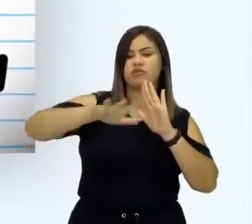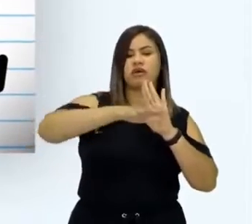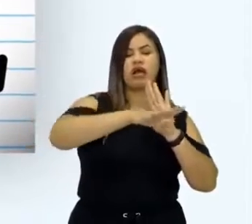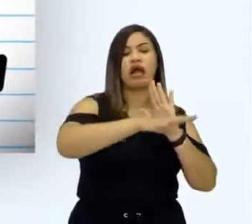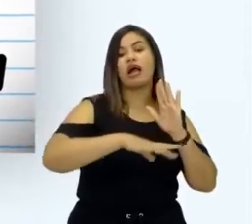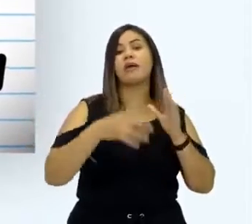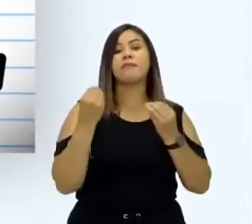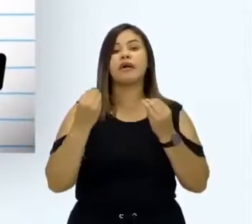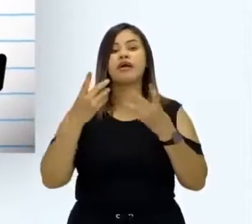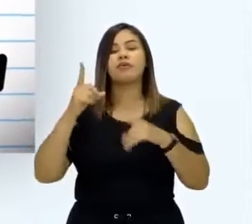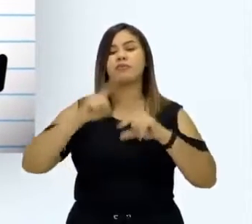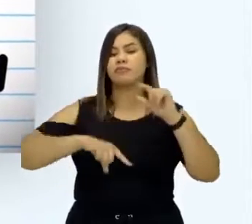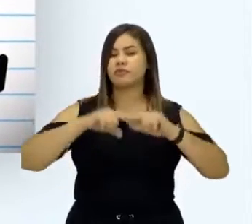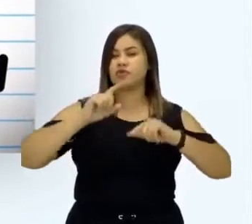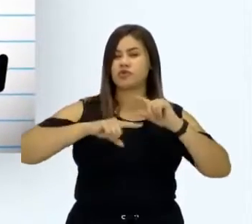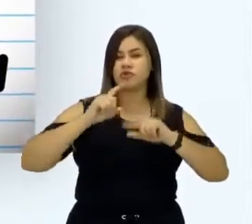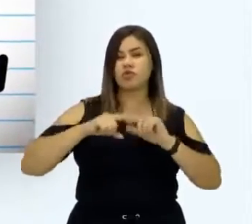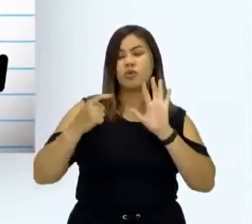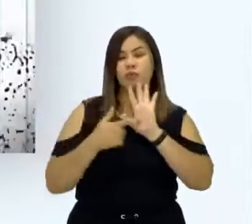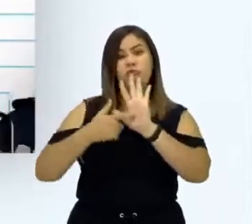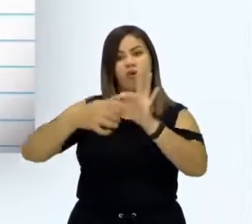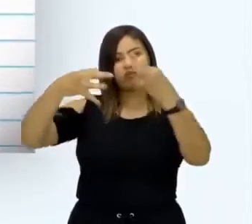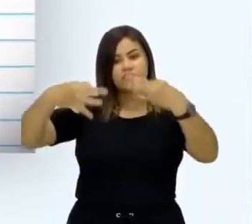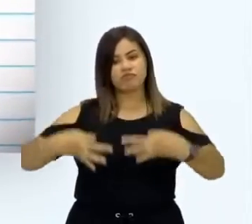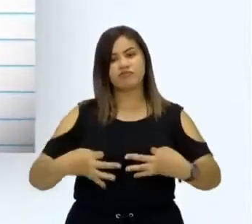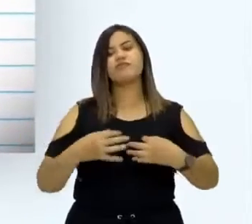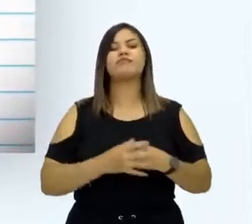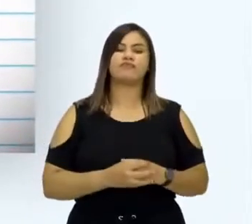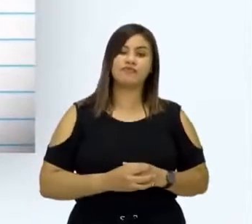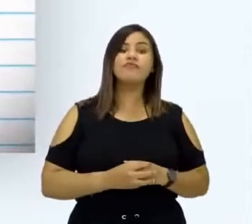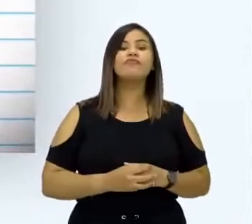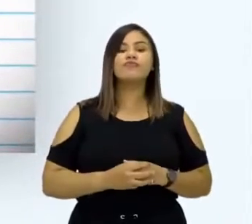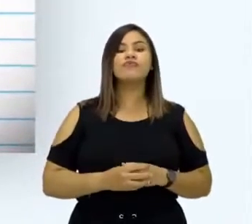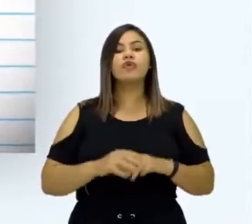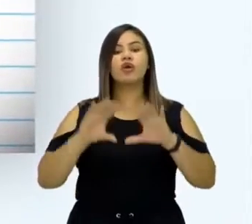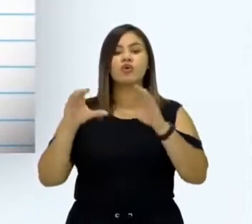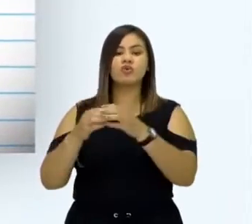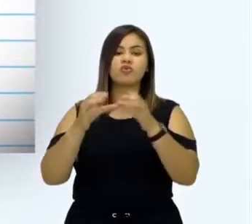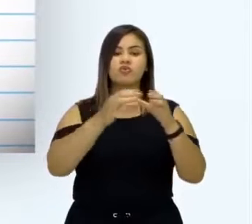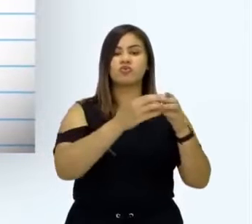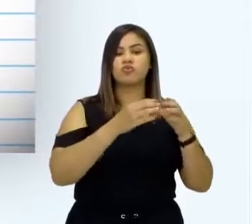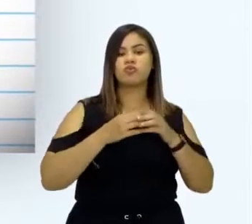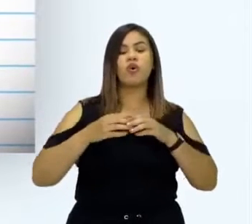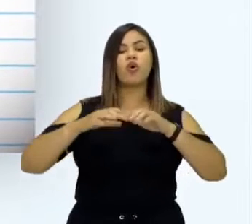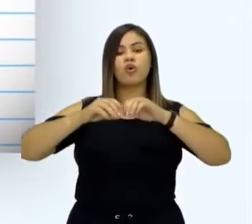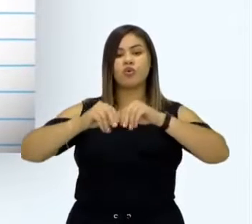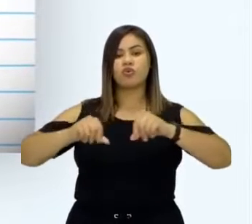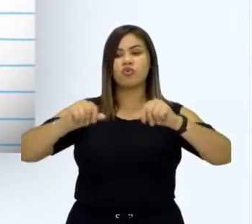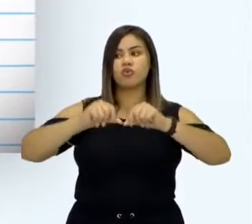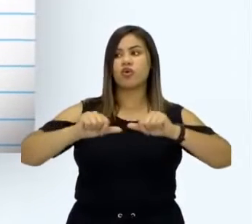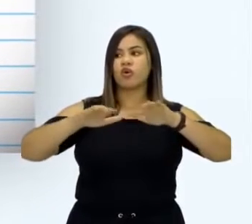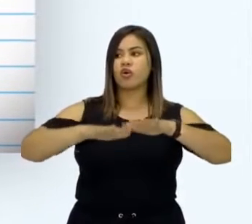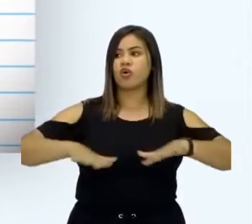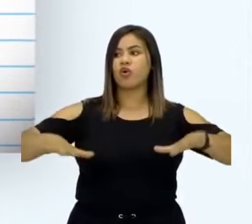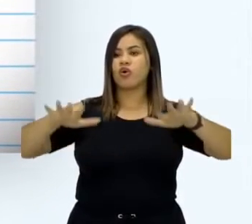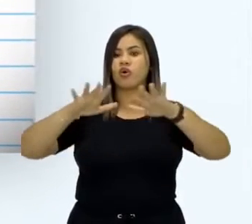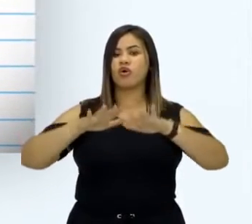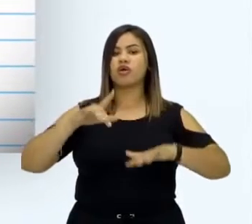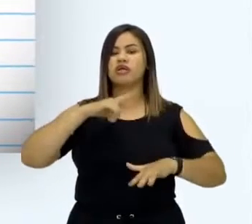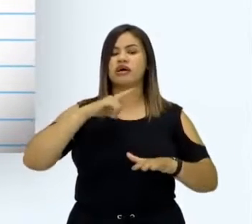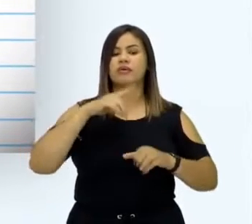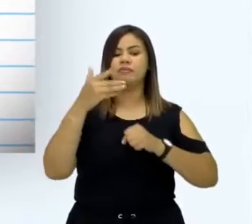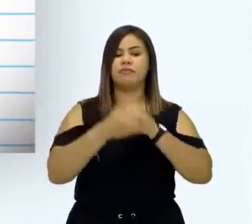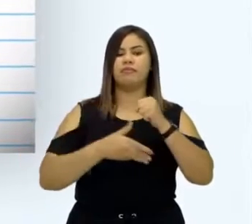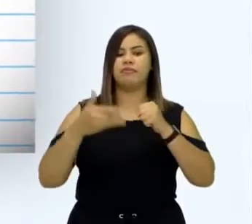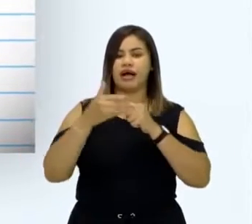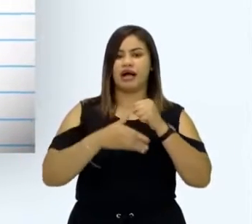um produto que represente fielmente a realidade. As classes de cobertura e uso da terra seguem diretrizes internacionais. Elas